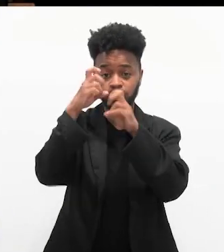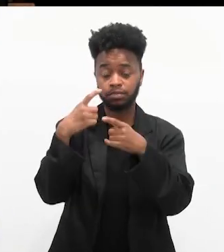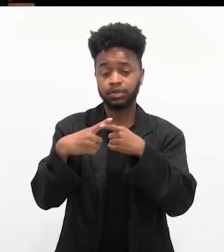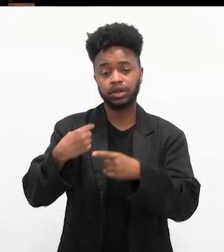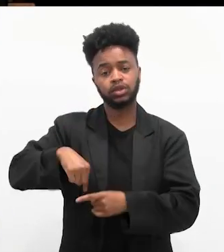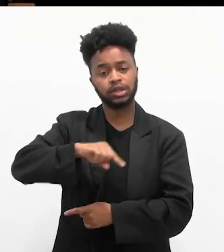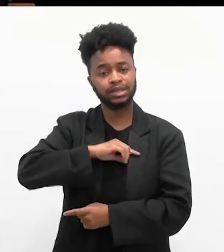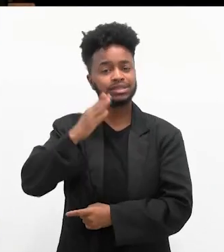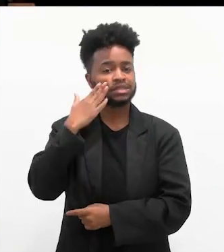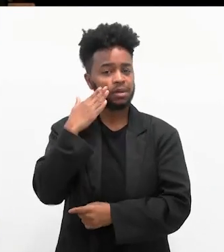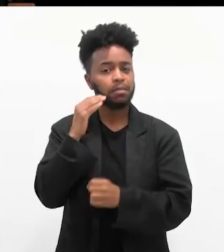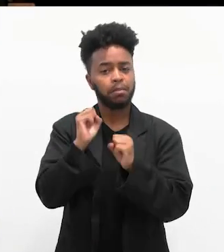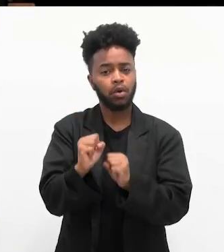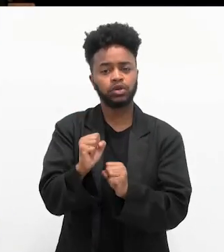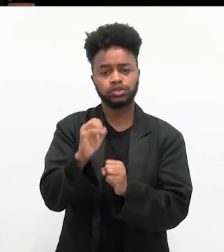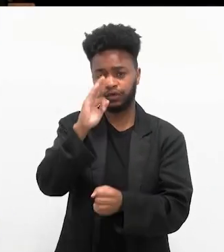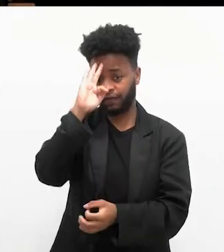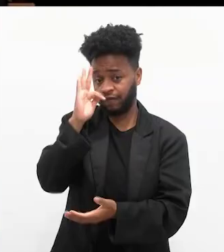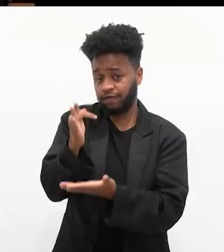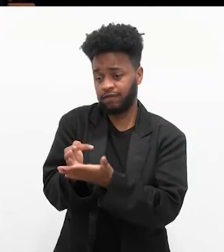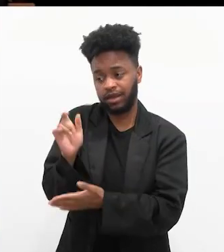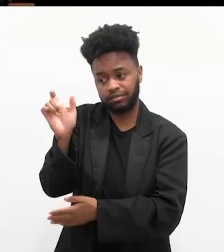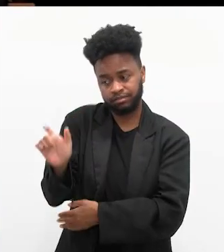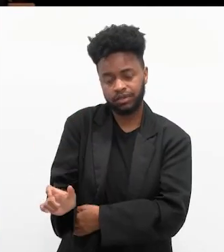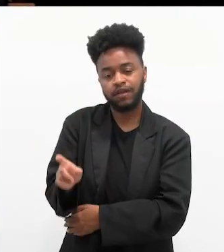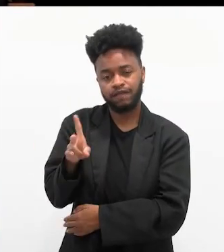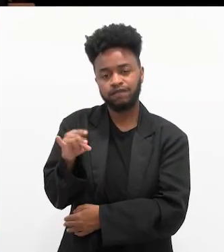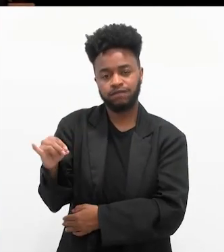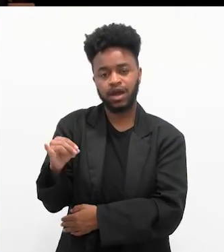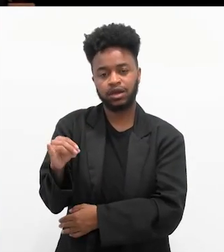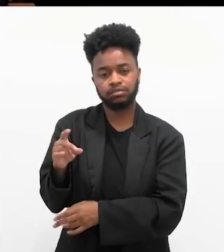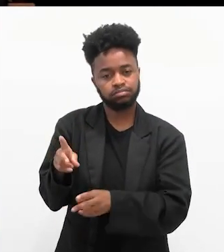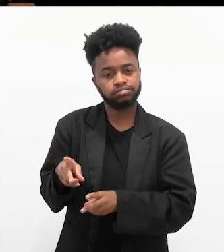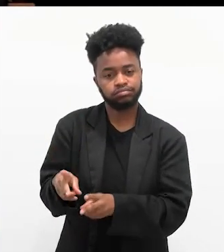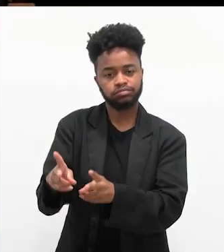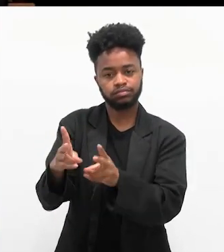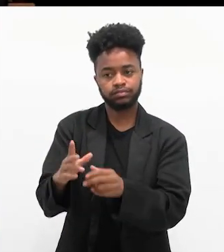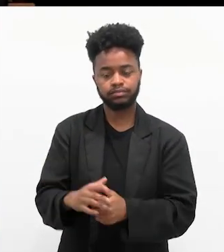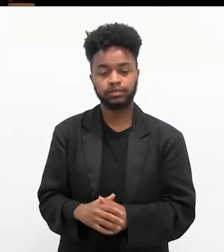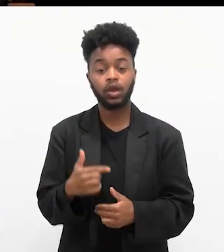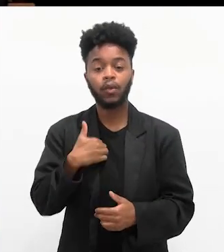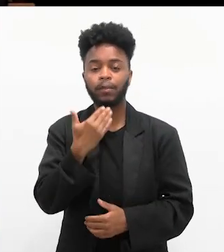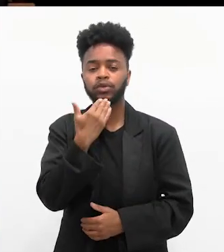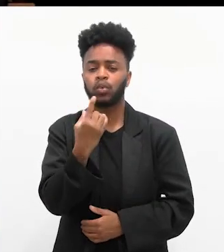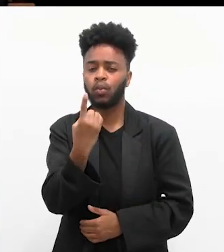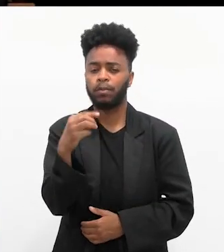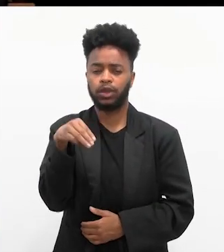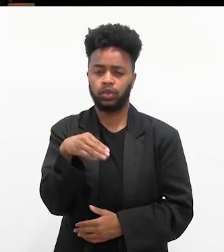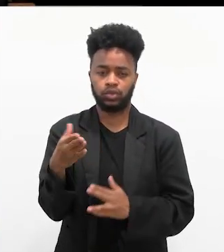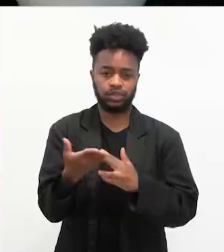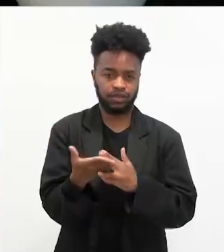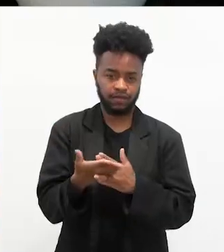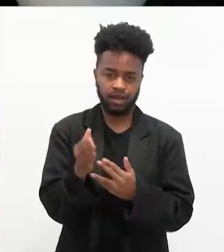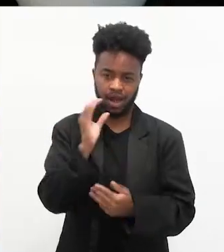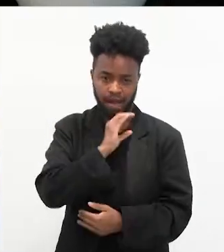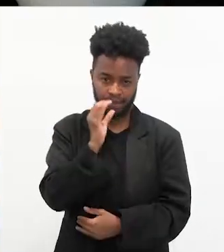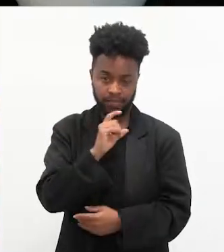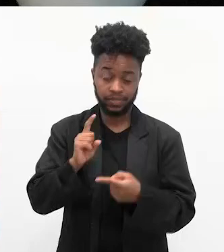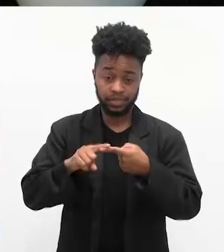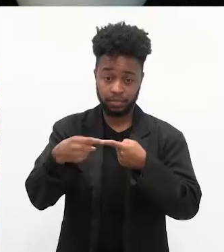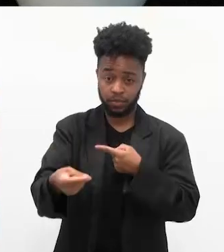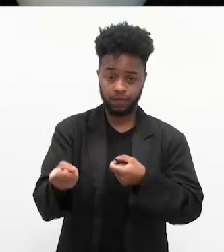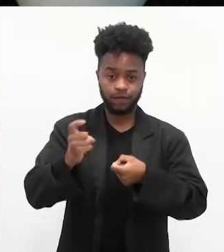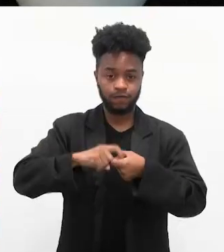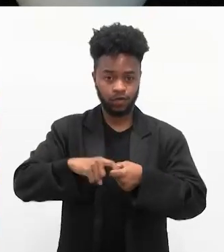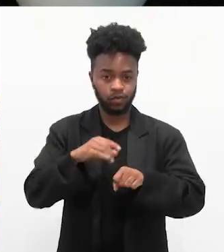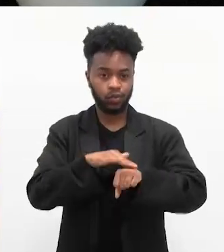mas também nos fortalece, porque sabe que podemos depositar a nossa fé nele, que ele irá confirmar a nossa fé. Então, eu vou pedir um minutinho